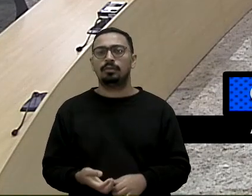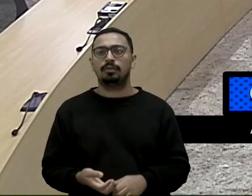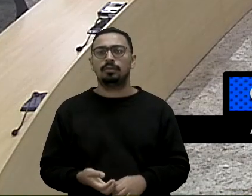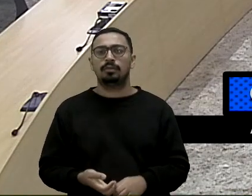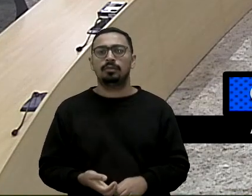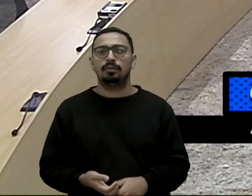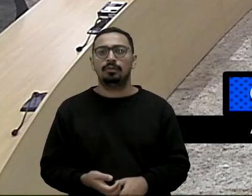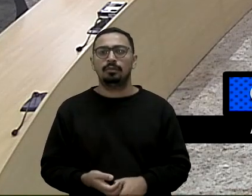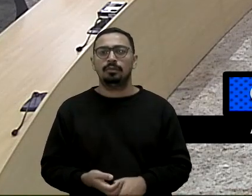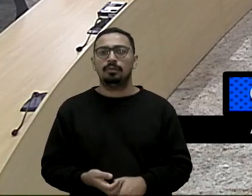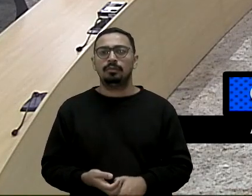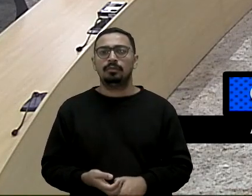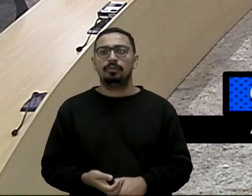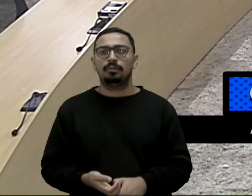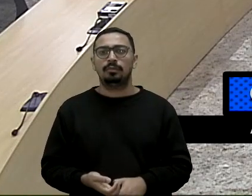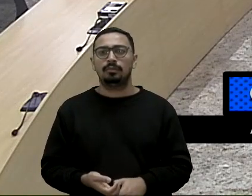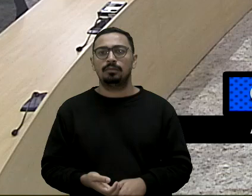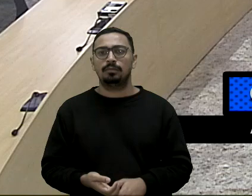fazer aqui?